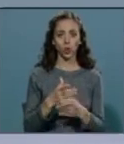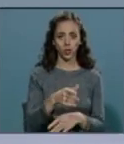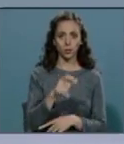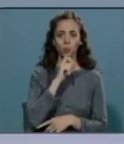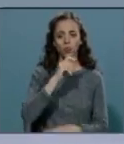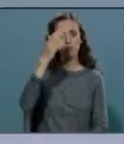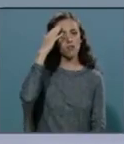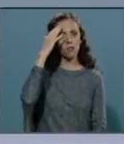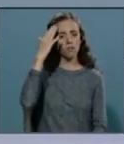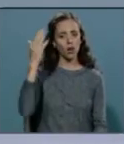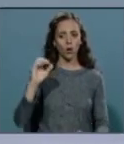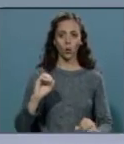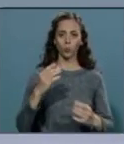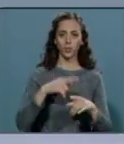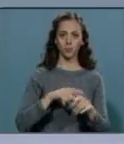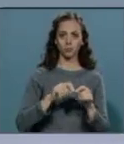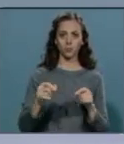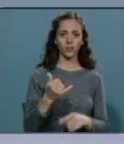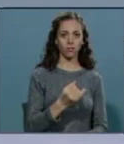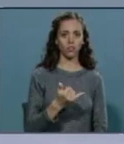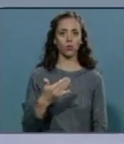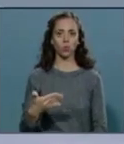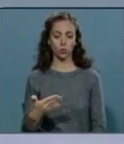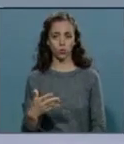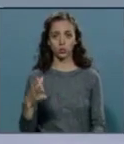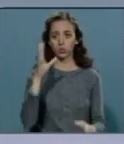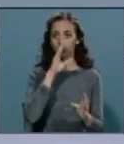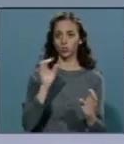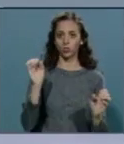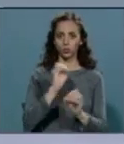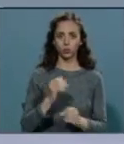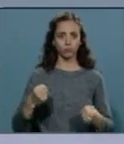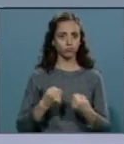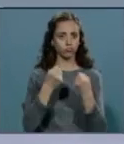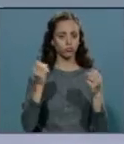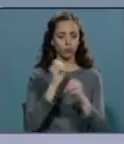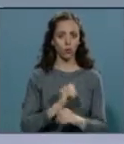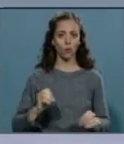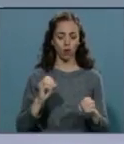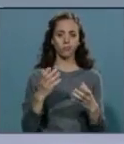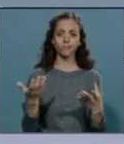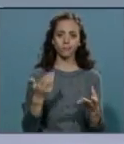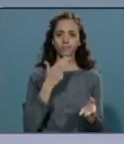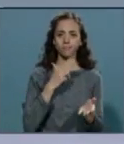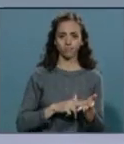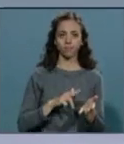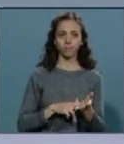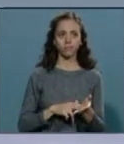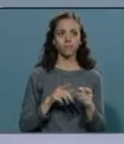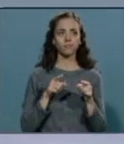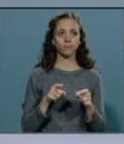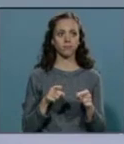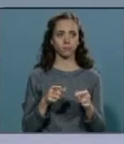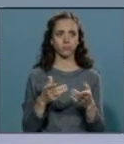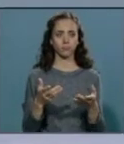se pode perspectivar o início da época 21 é não é não haver qualquer conexão as razões para que